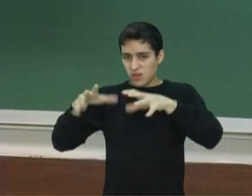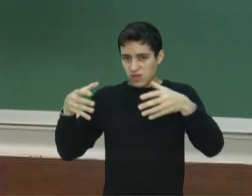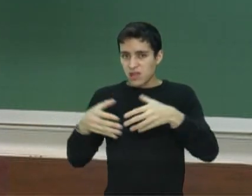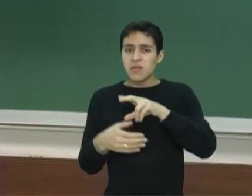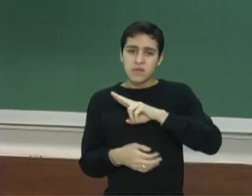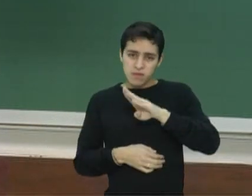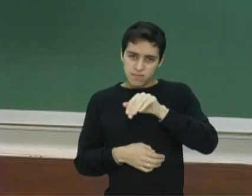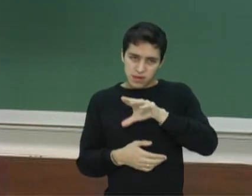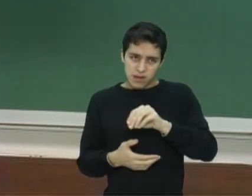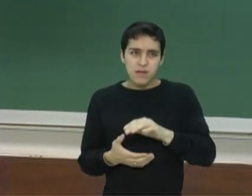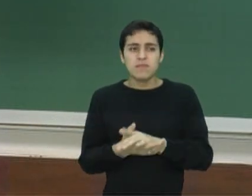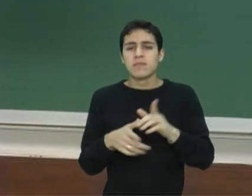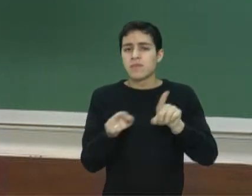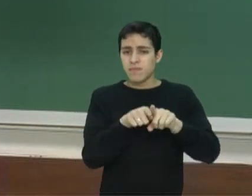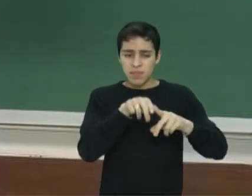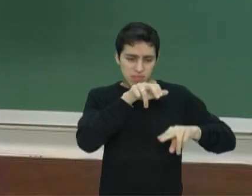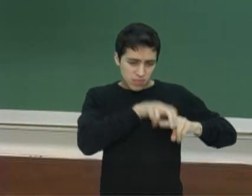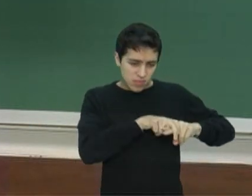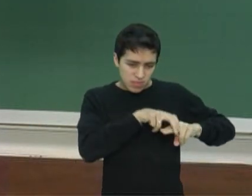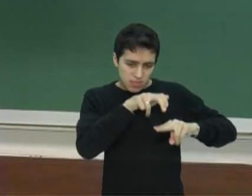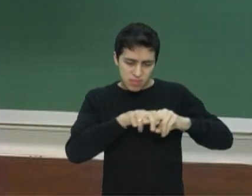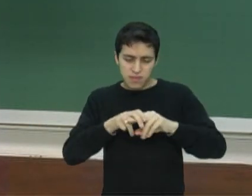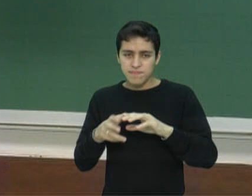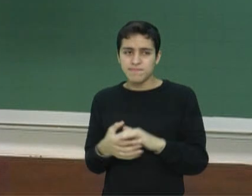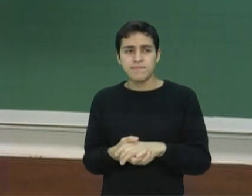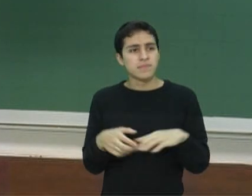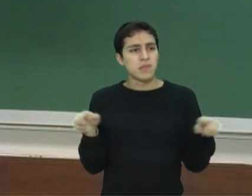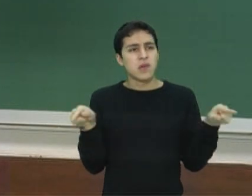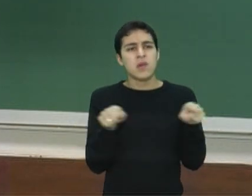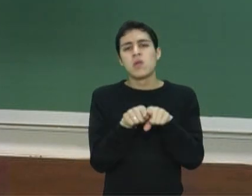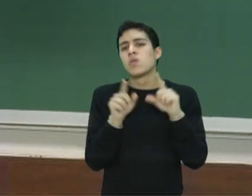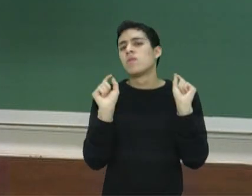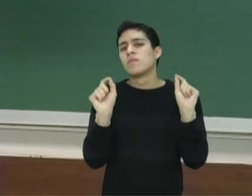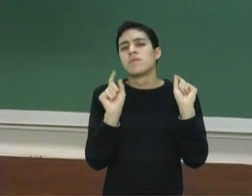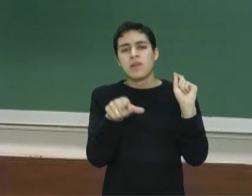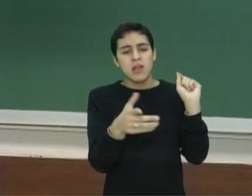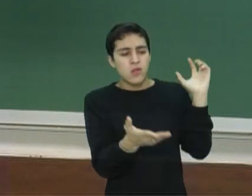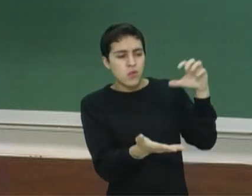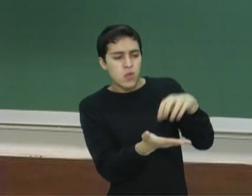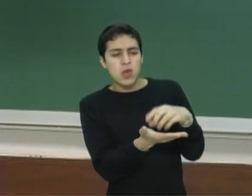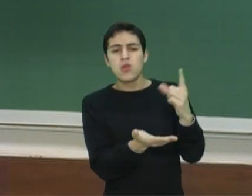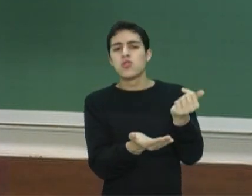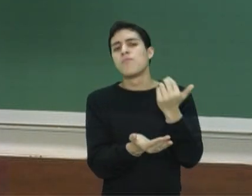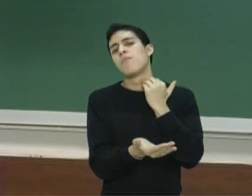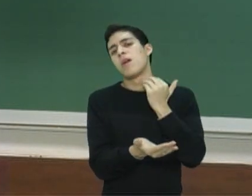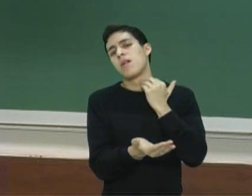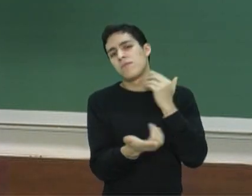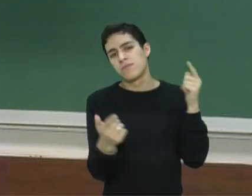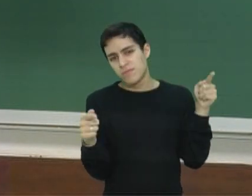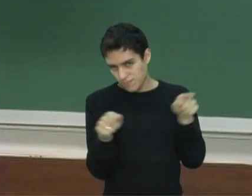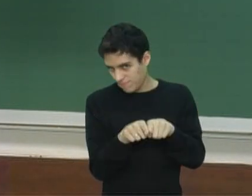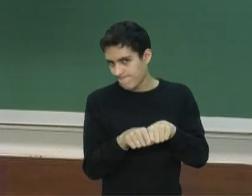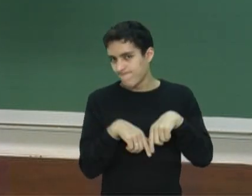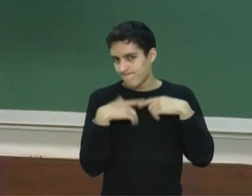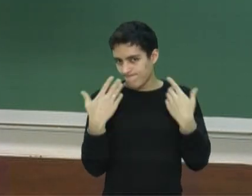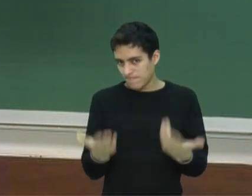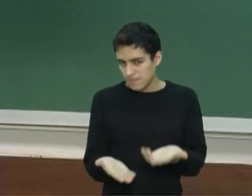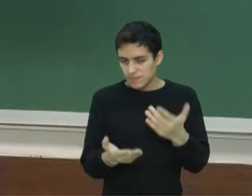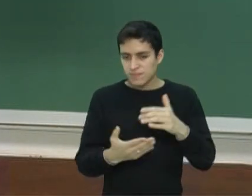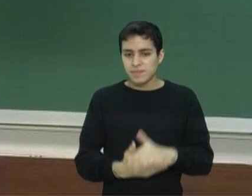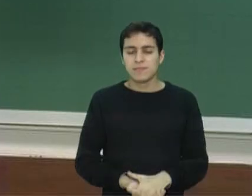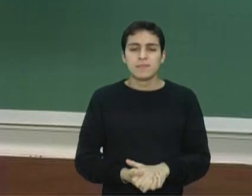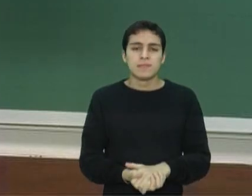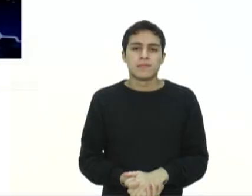vários peixes, e também temos o banco, que é a instituição financeira, também banco, denominada